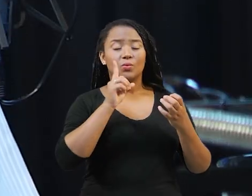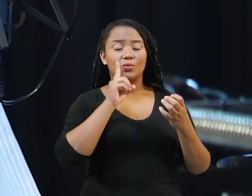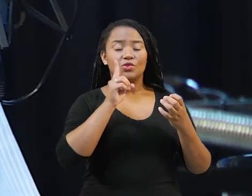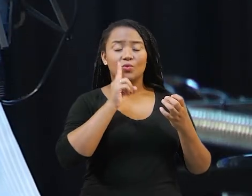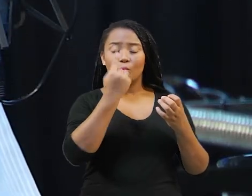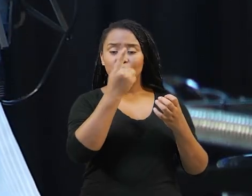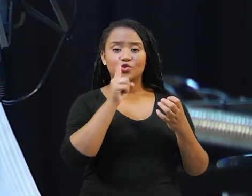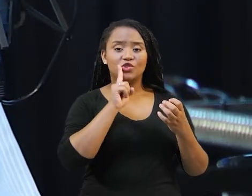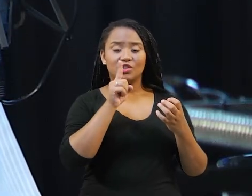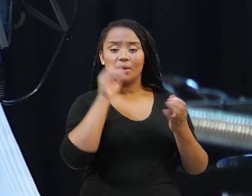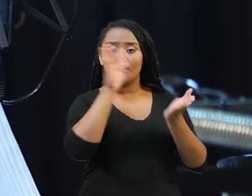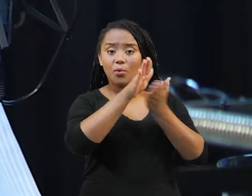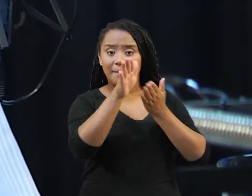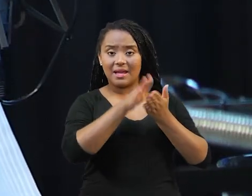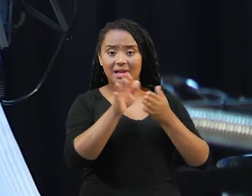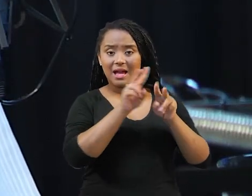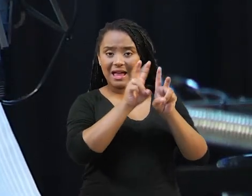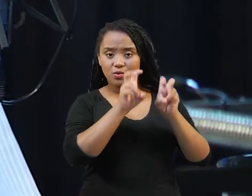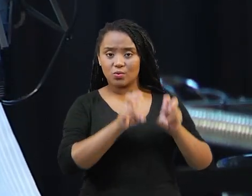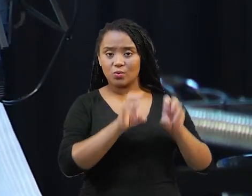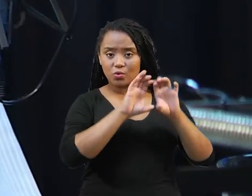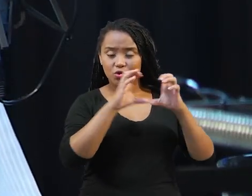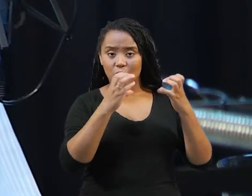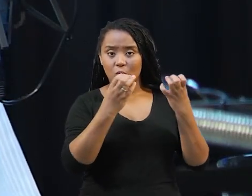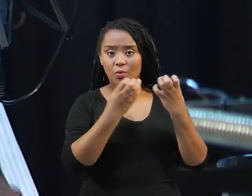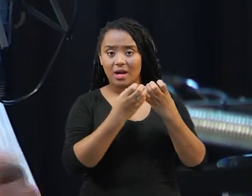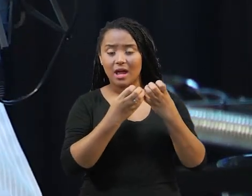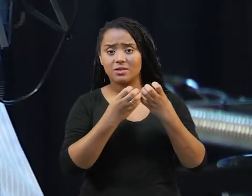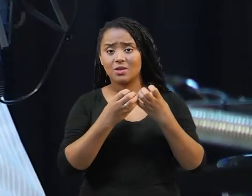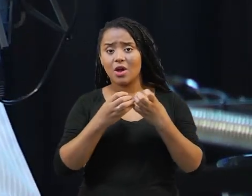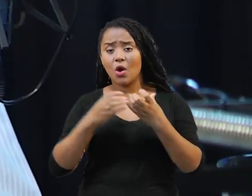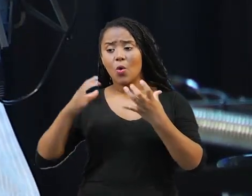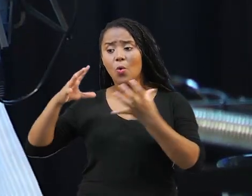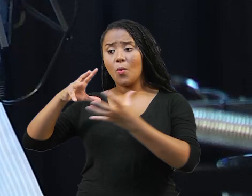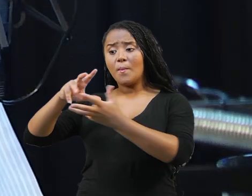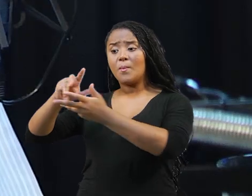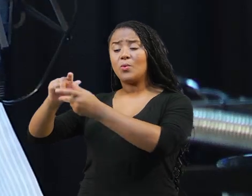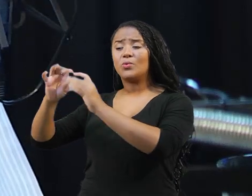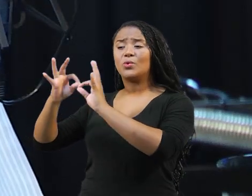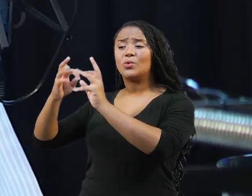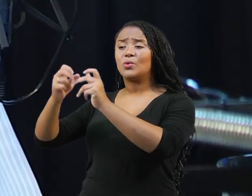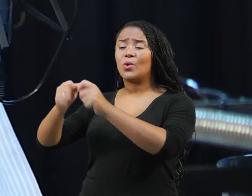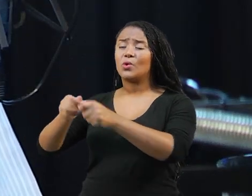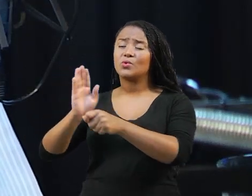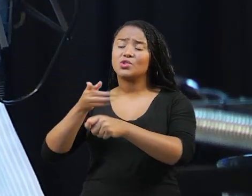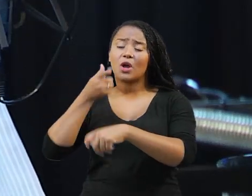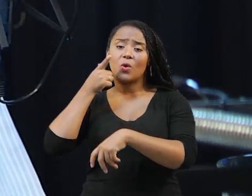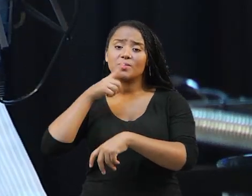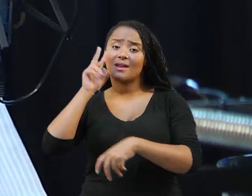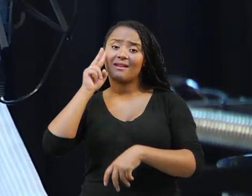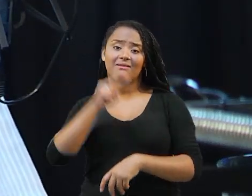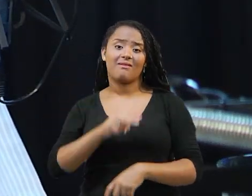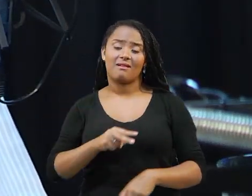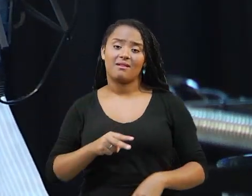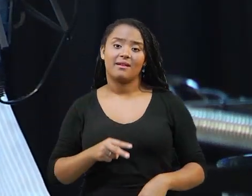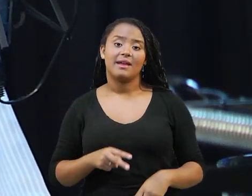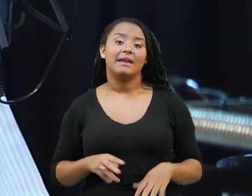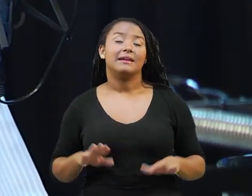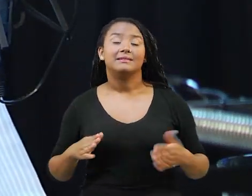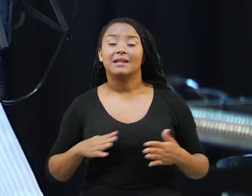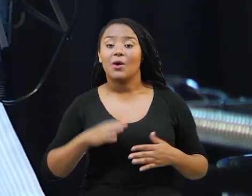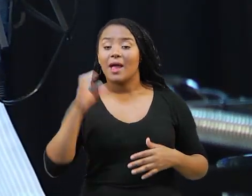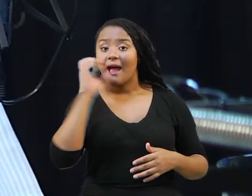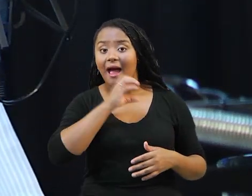né? Então essa maravilha permitiu que a evolução fosse mais rápida, né? E a gente pudesse